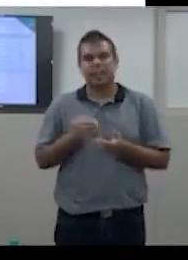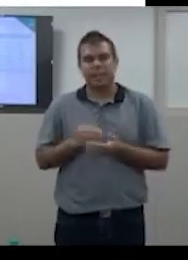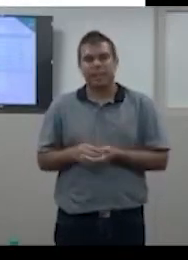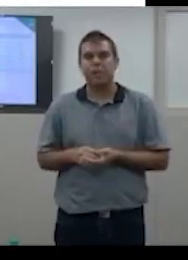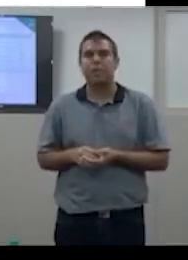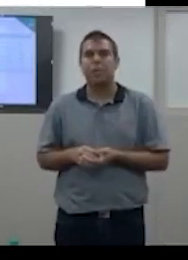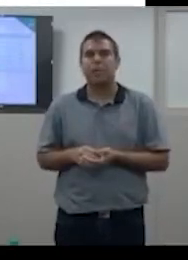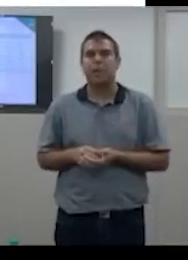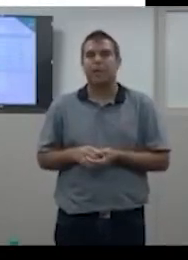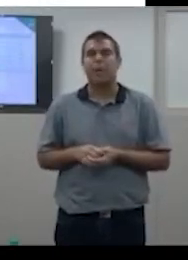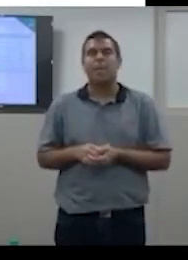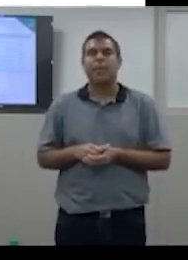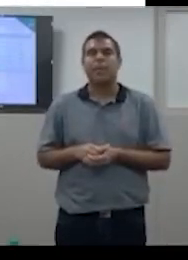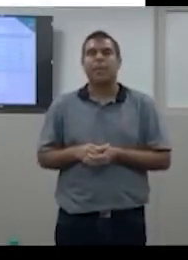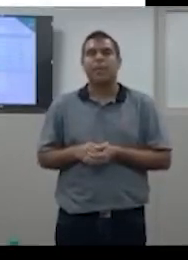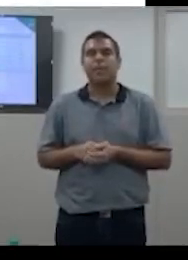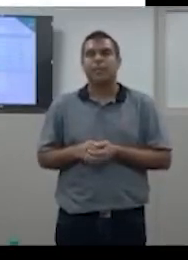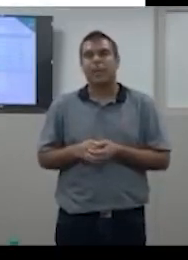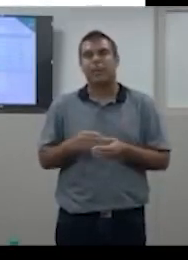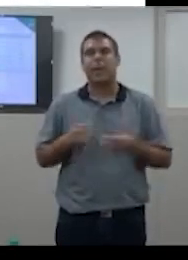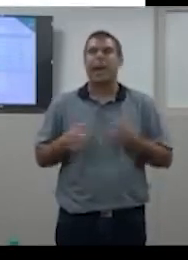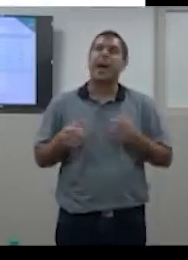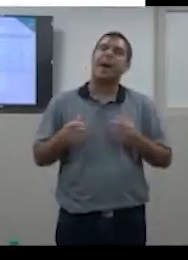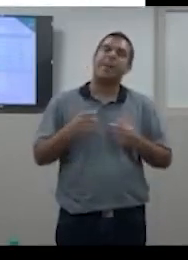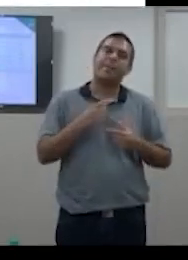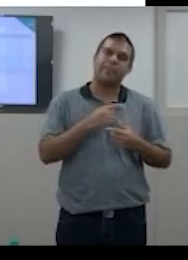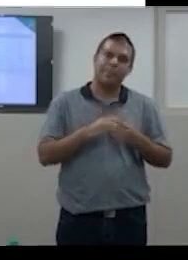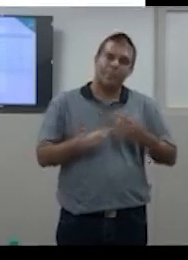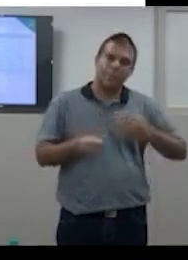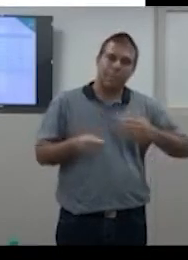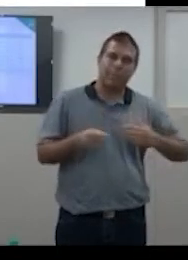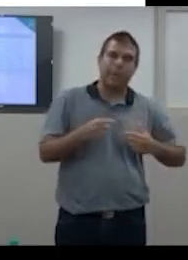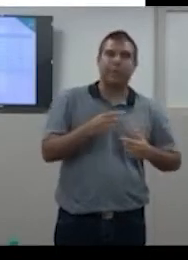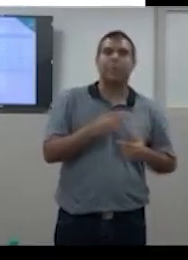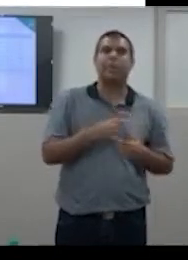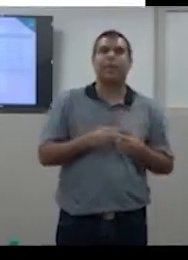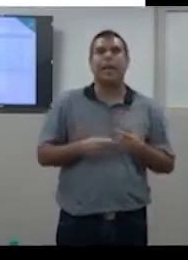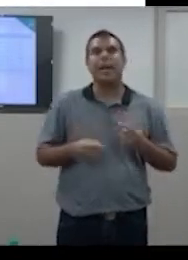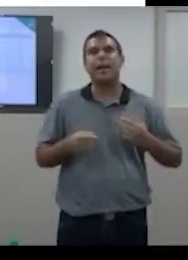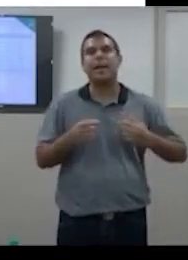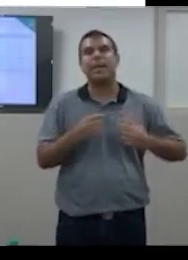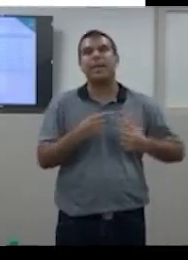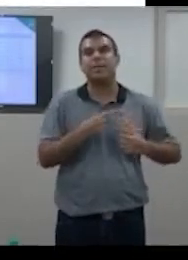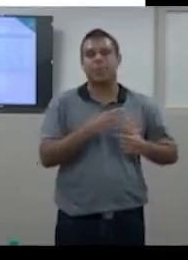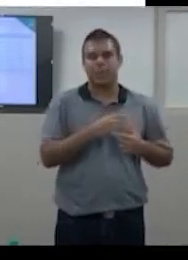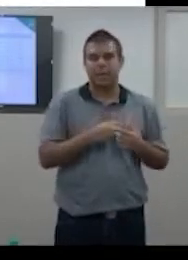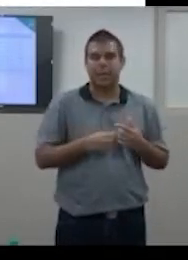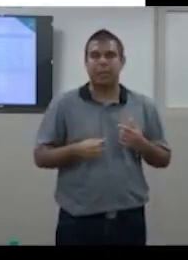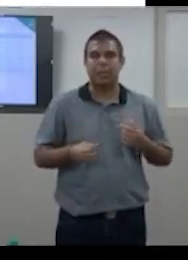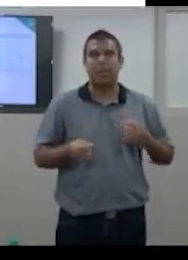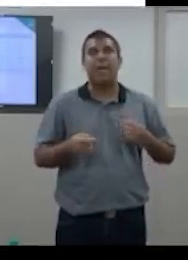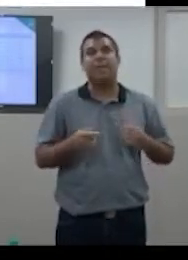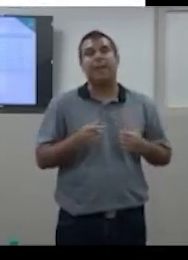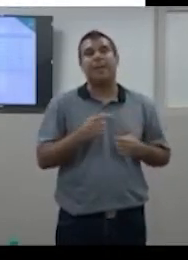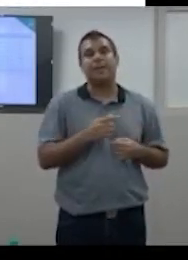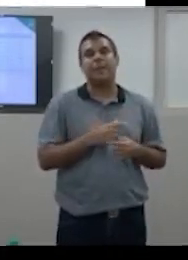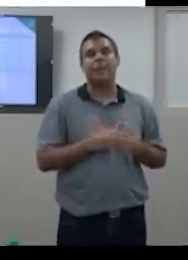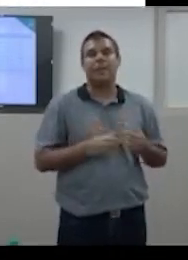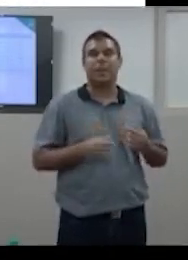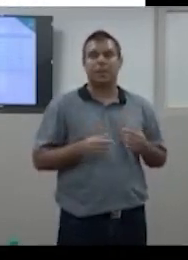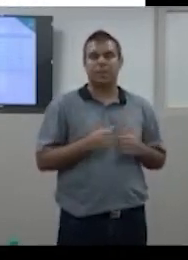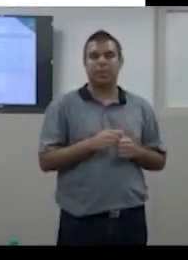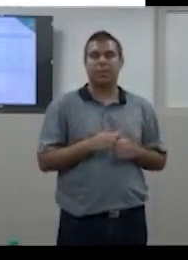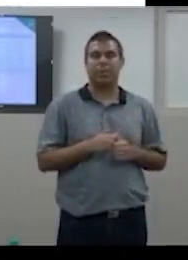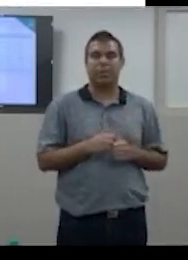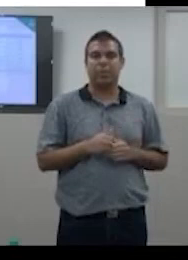estar ali exatamente igual a zero. Mas o que está acontecendo? O fato de você estar ganhando quantidade de calor, estar